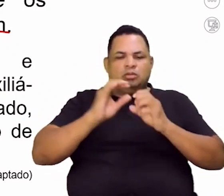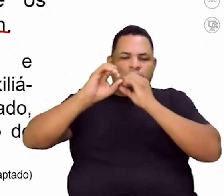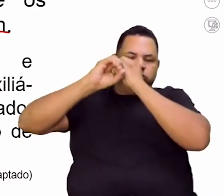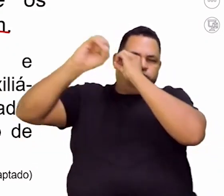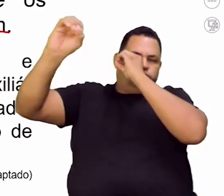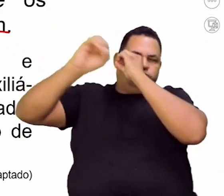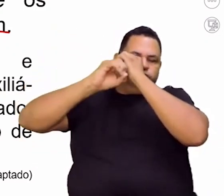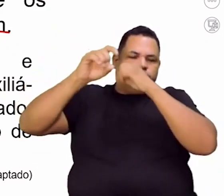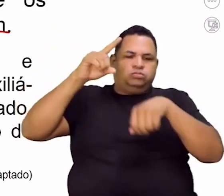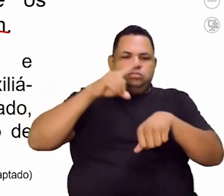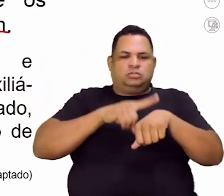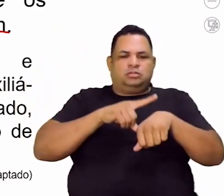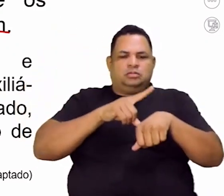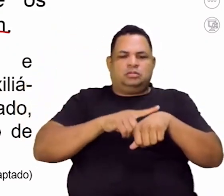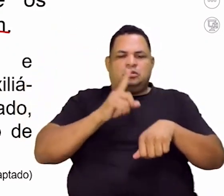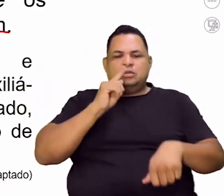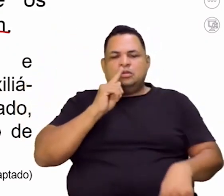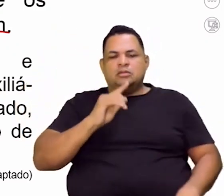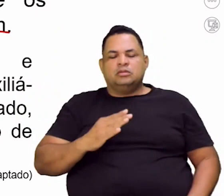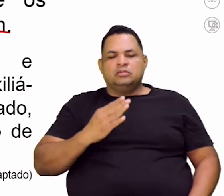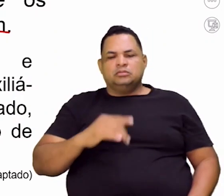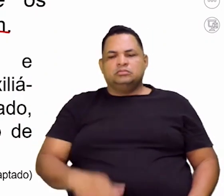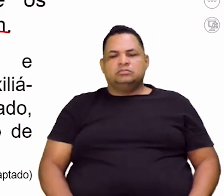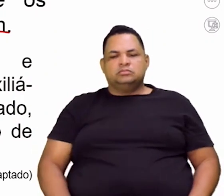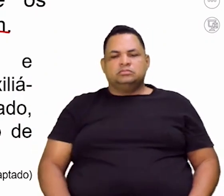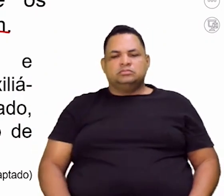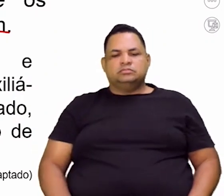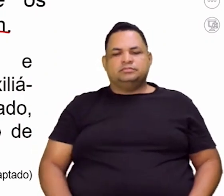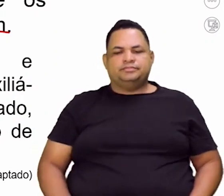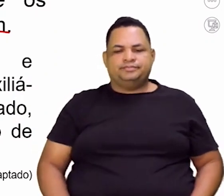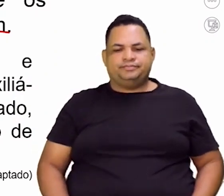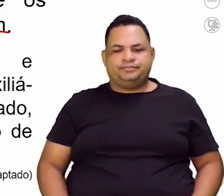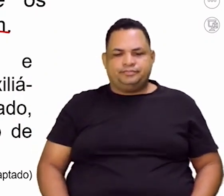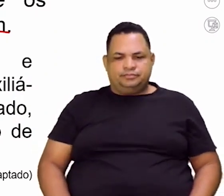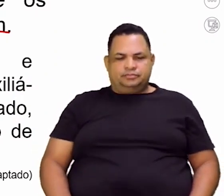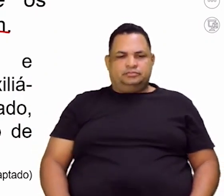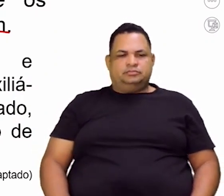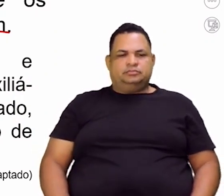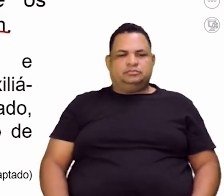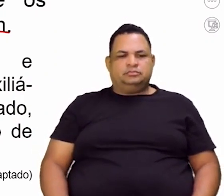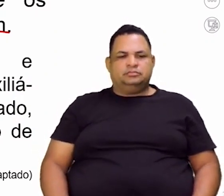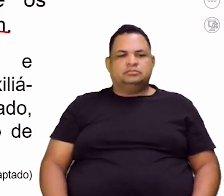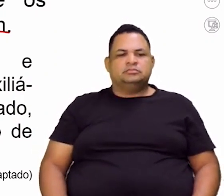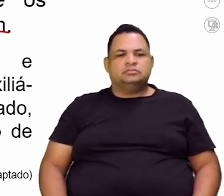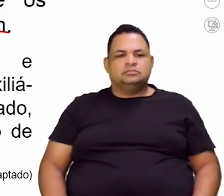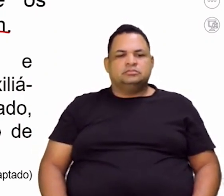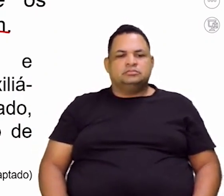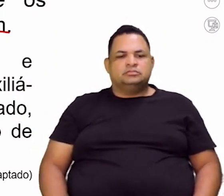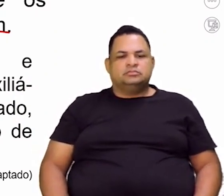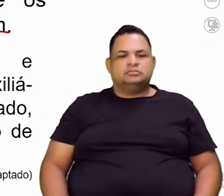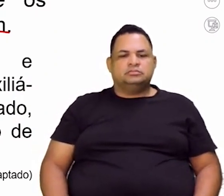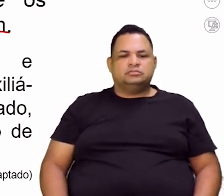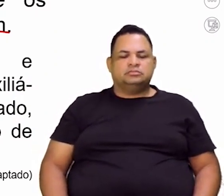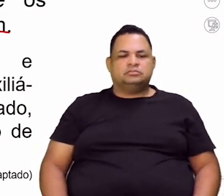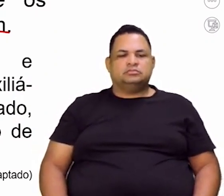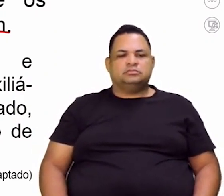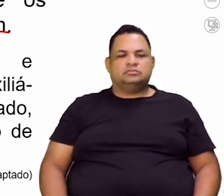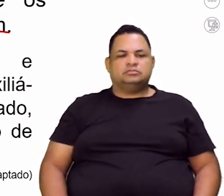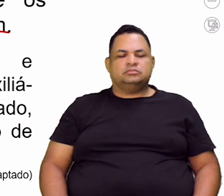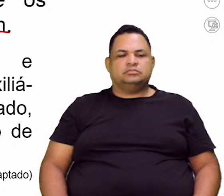água, né, o clepsidra. Nós já falamos até anteriormente uma breve alusão a